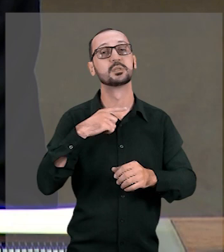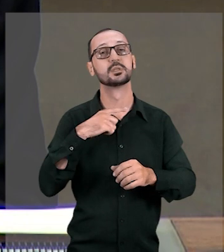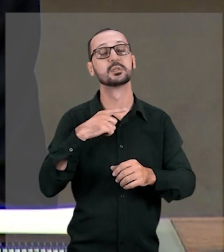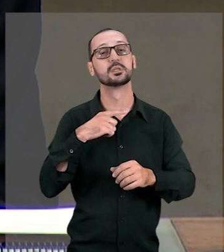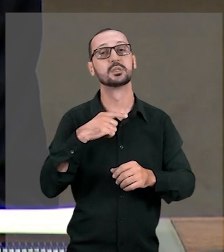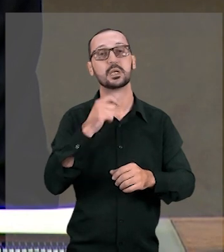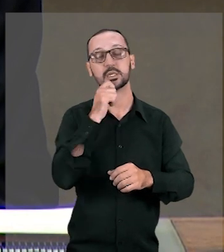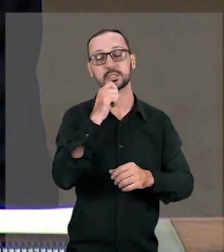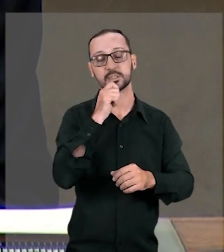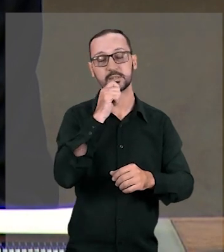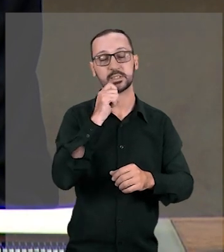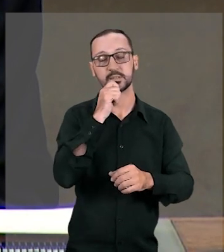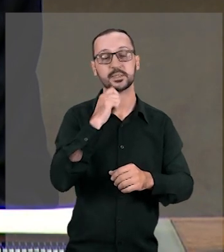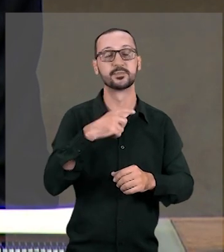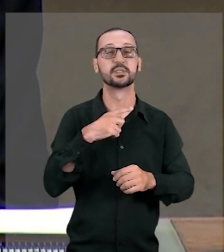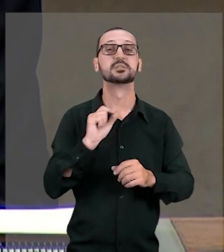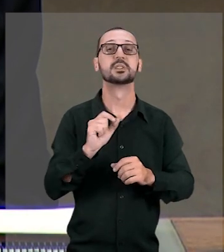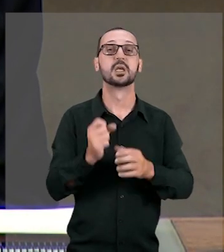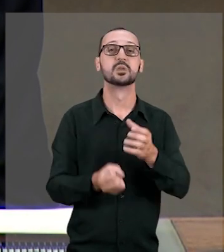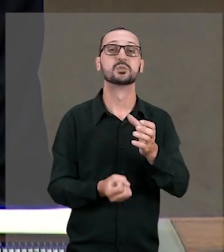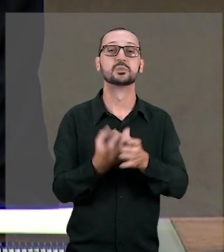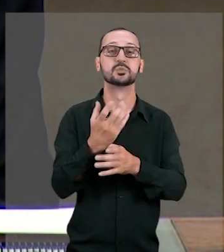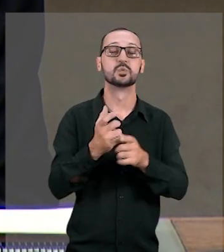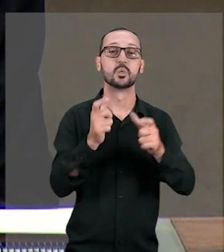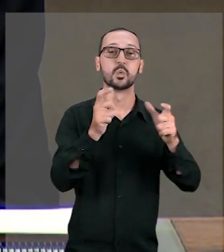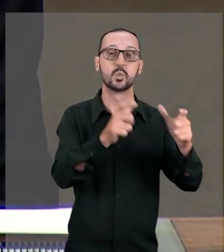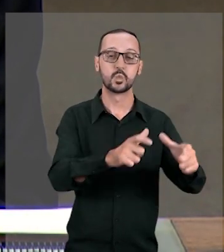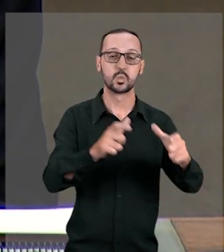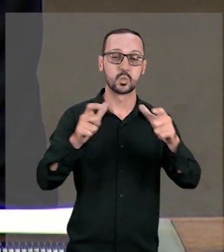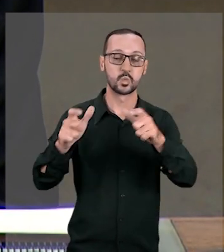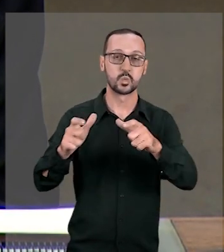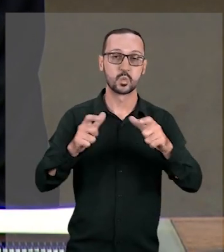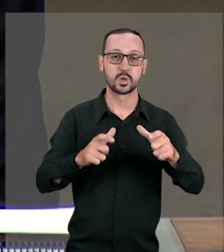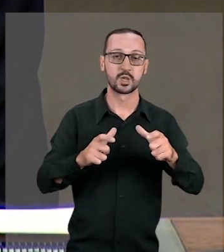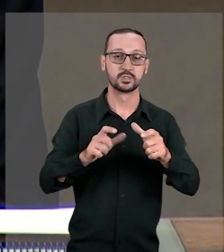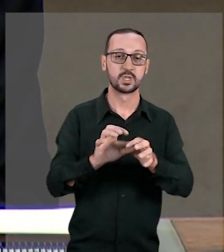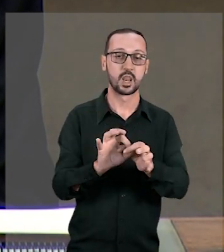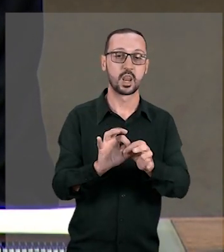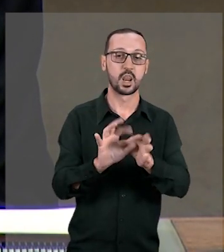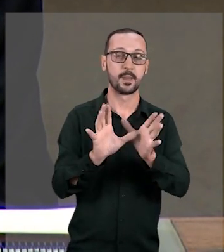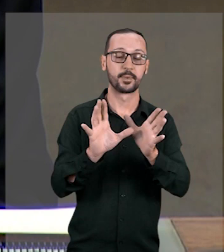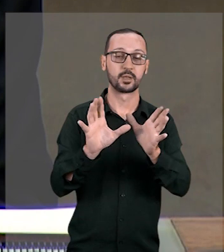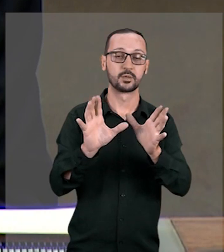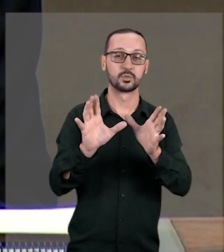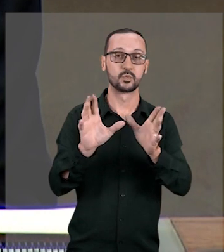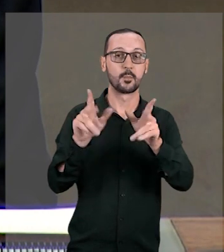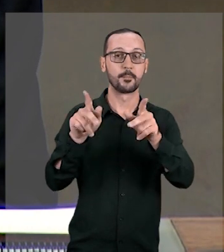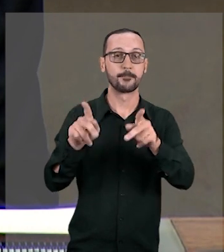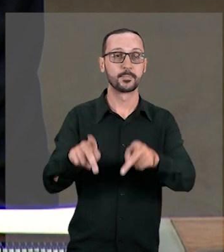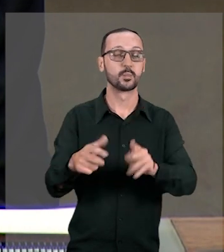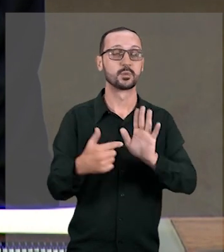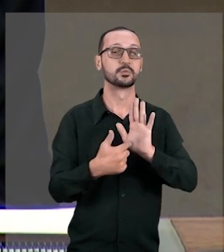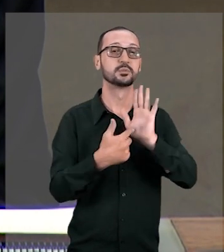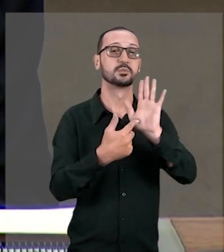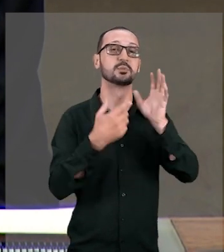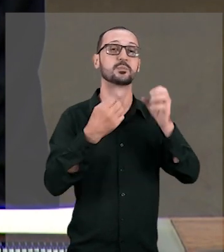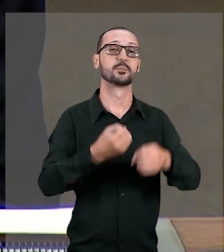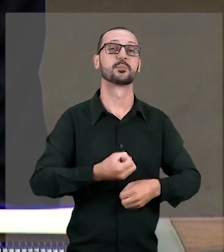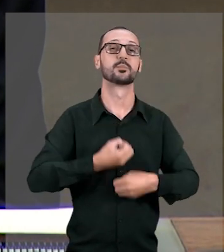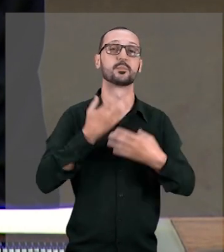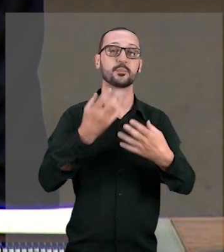vir a ser, a criação de um grande espaço de deliberação pública. Aquela